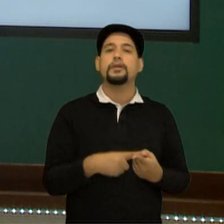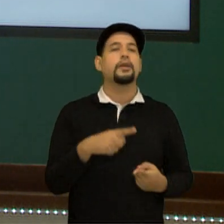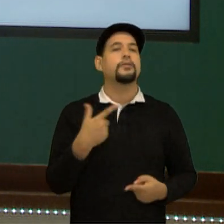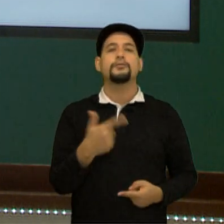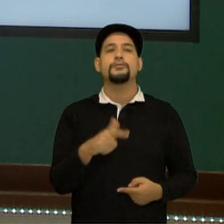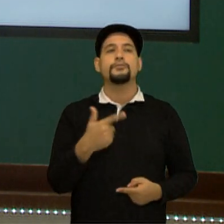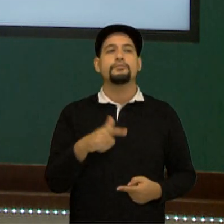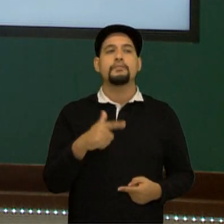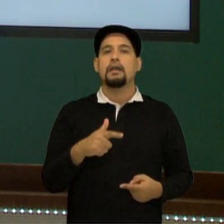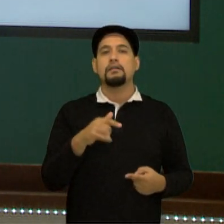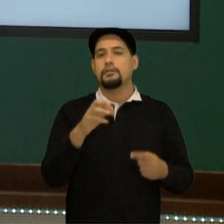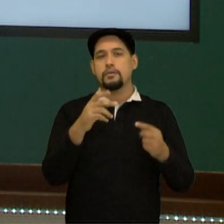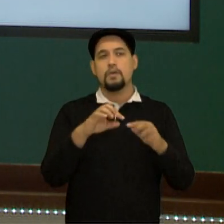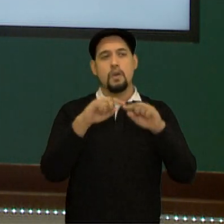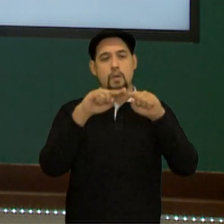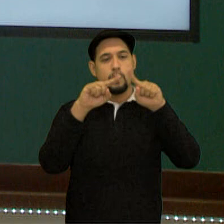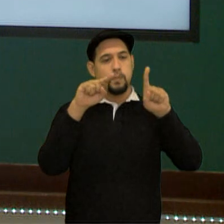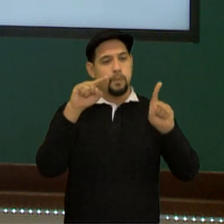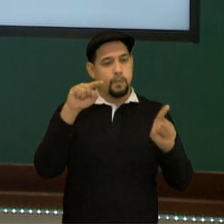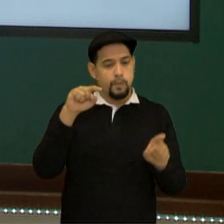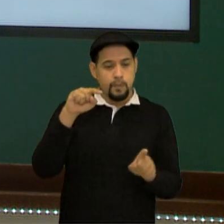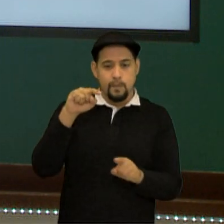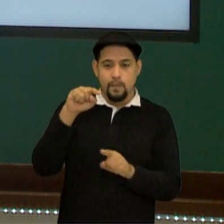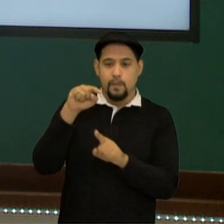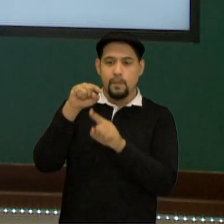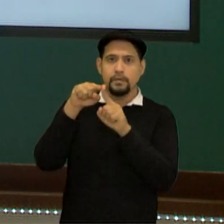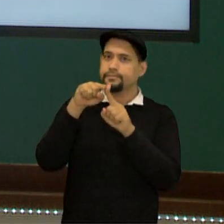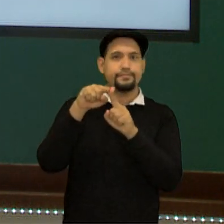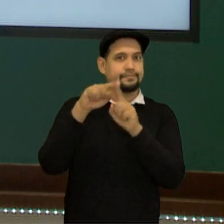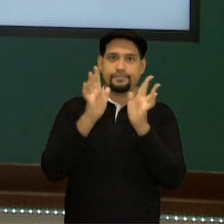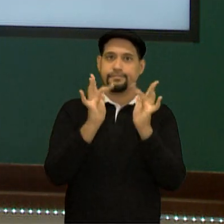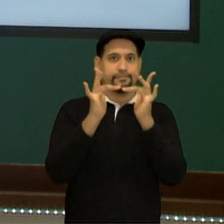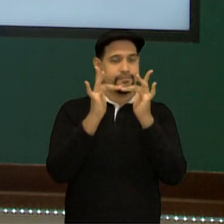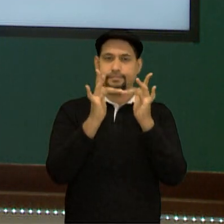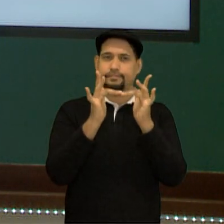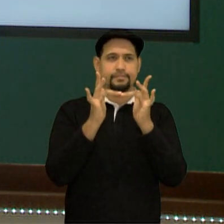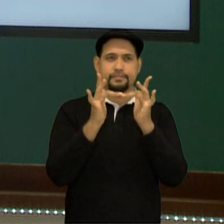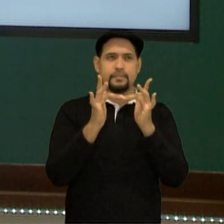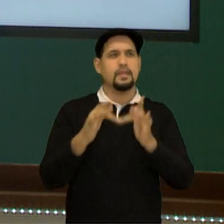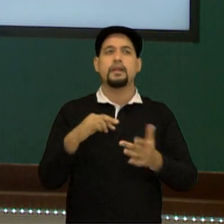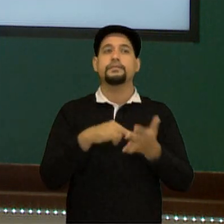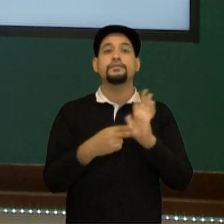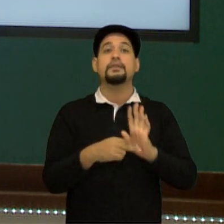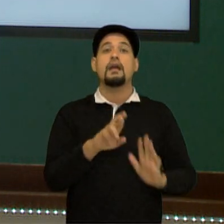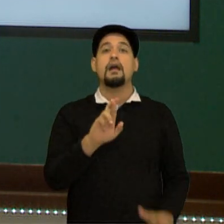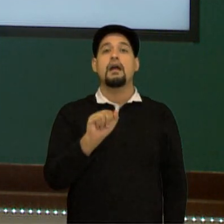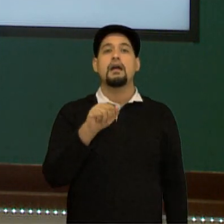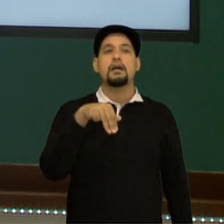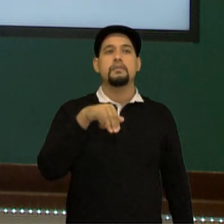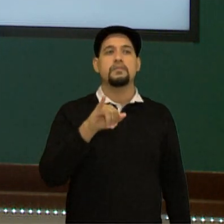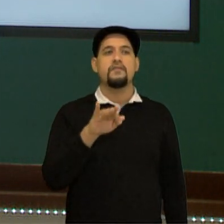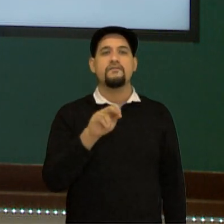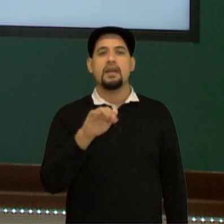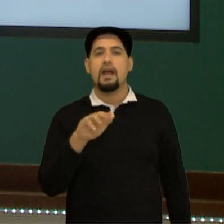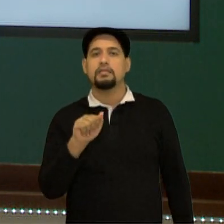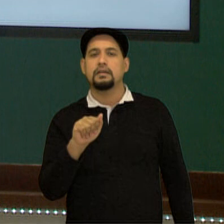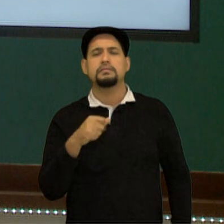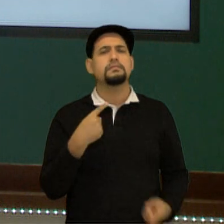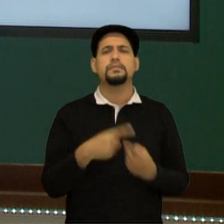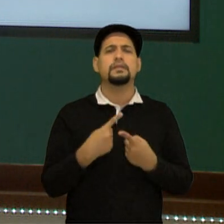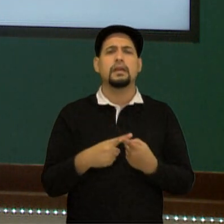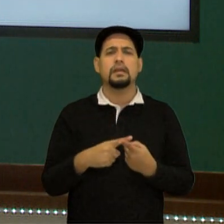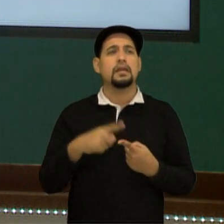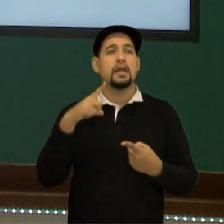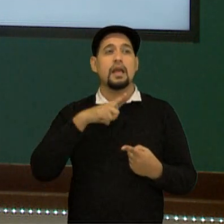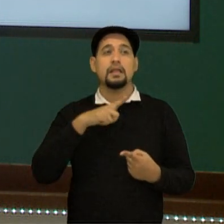ciclo como esta de baixo. As suas extremidades não se ligam formando um ciclo. Ela é ramificada, por quê? Porque ela